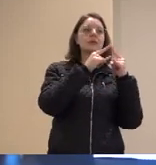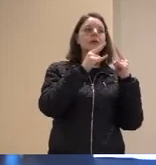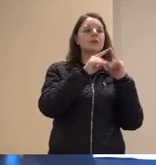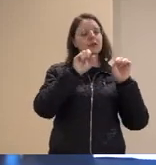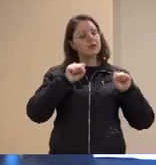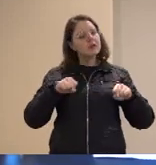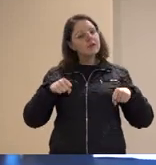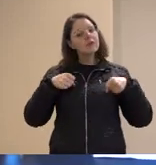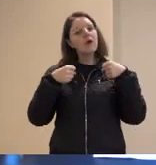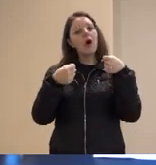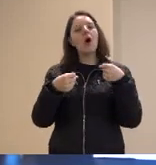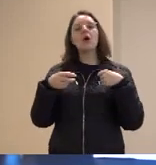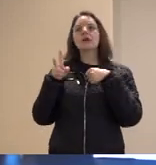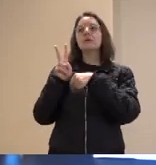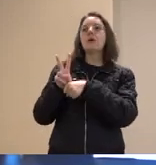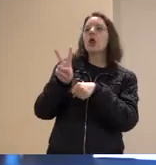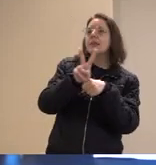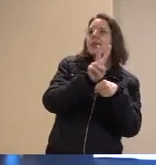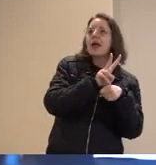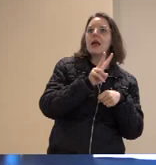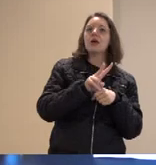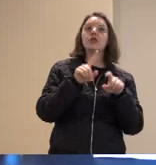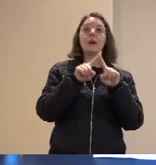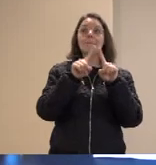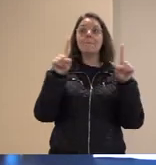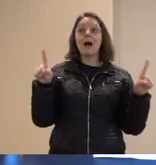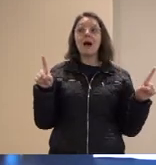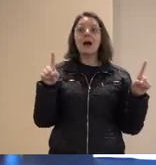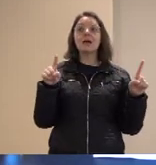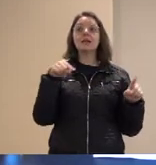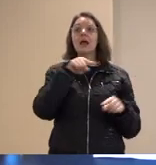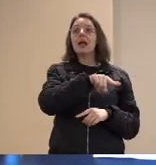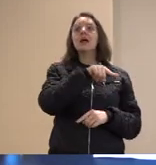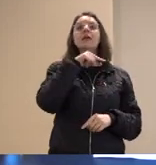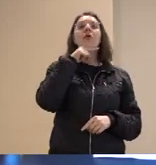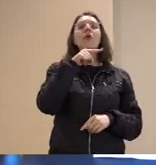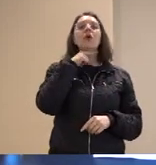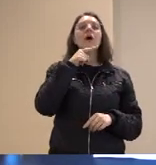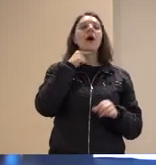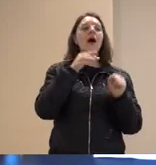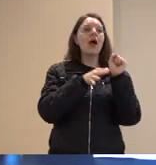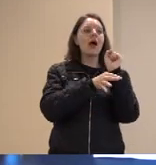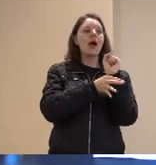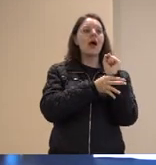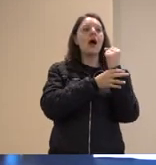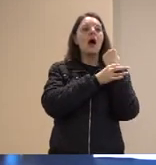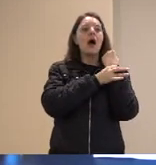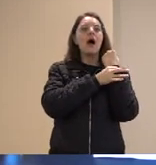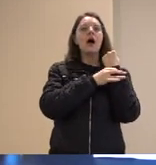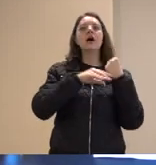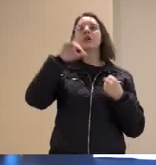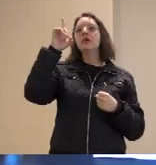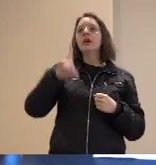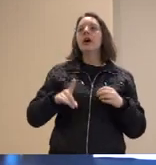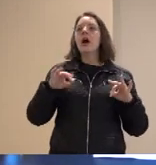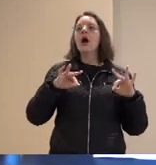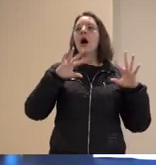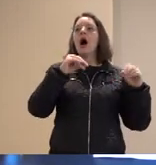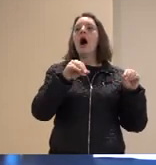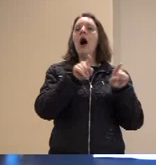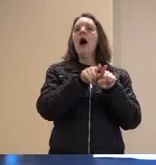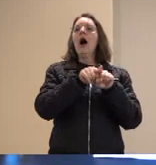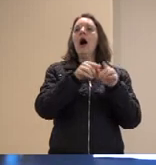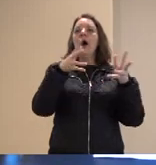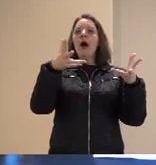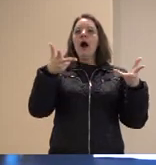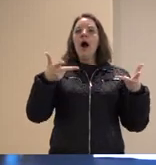protetiva, provavelmente ela não vai conseguir garantir todos os direitos e a qualidade que